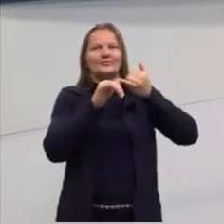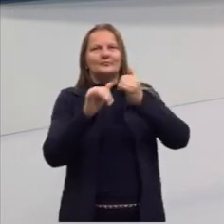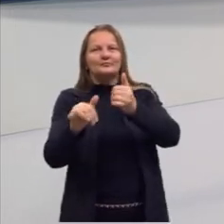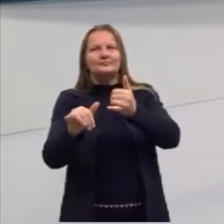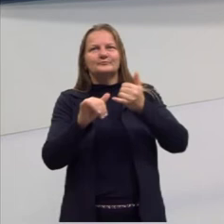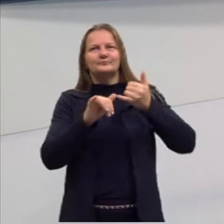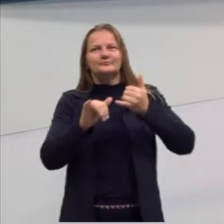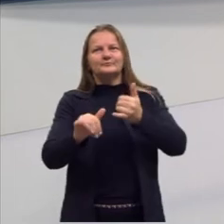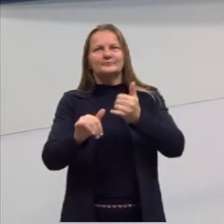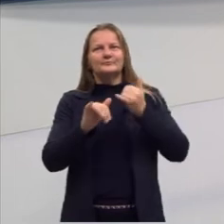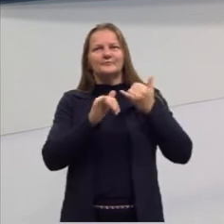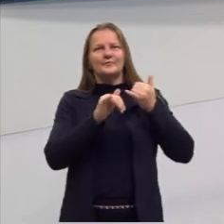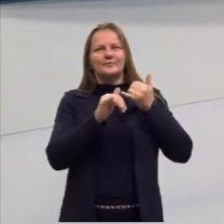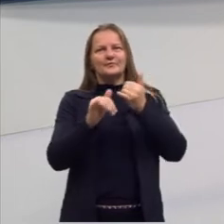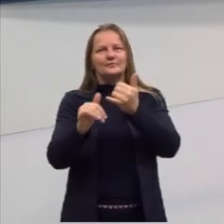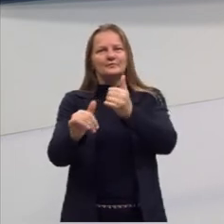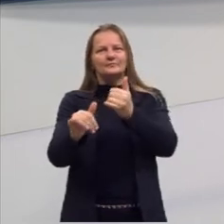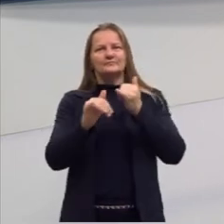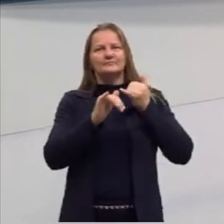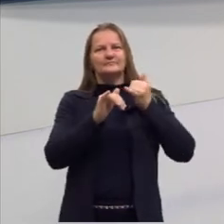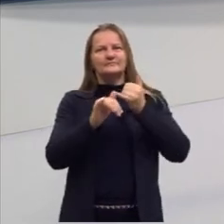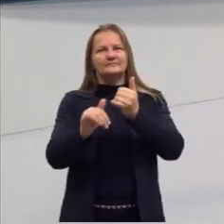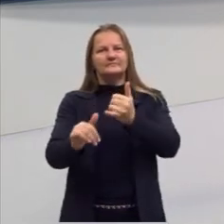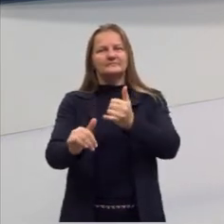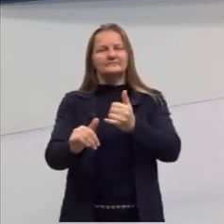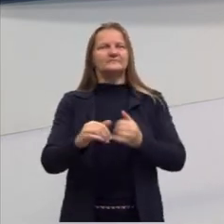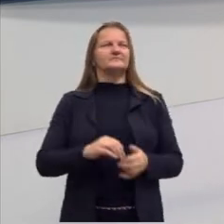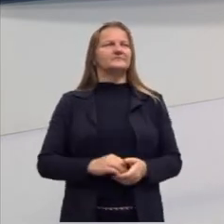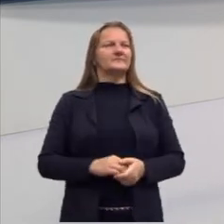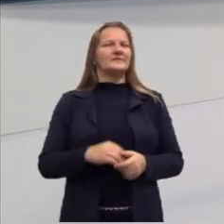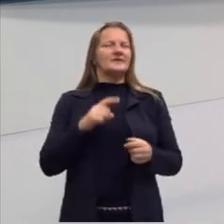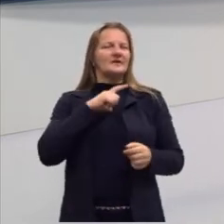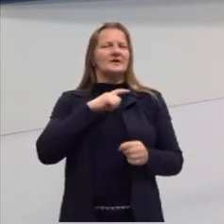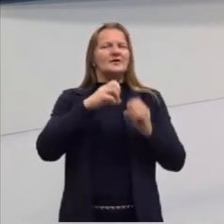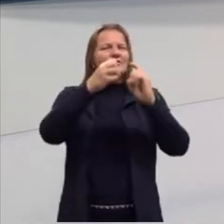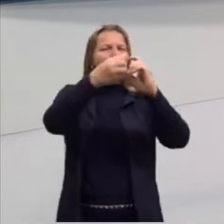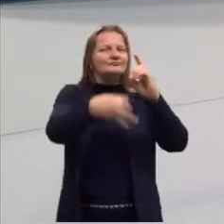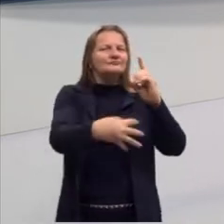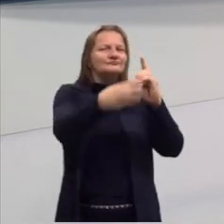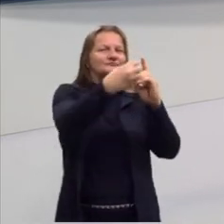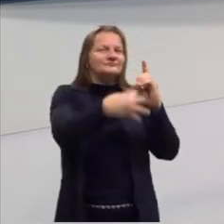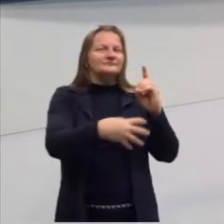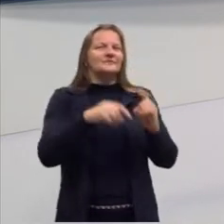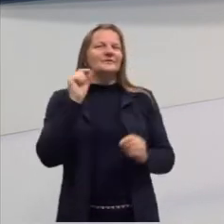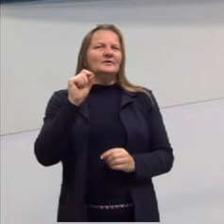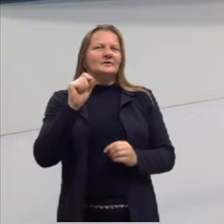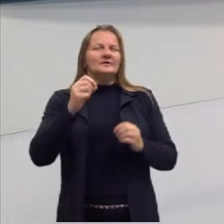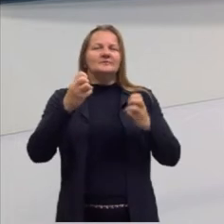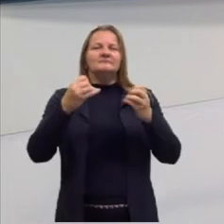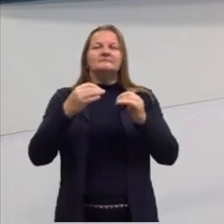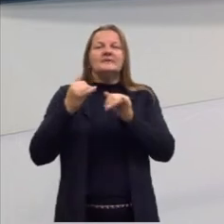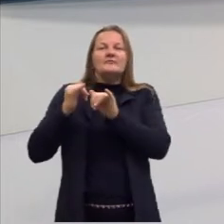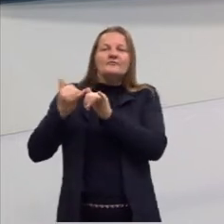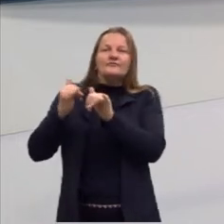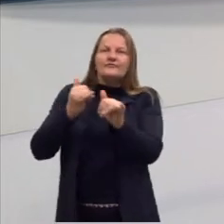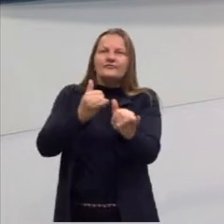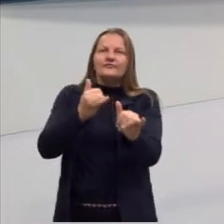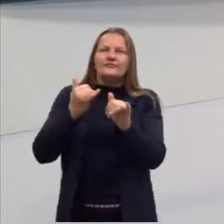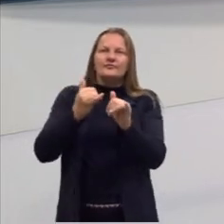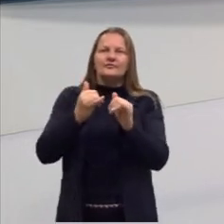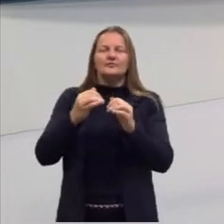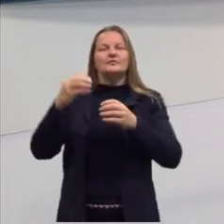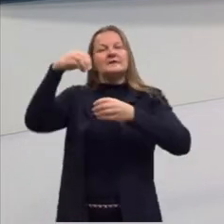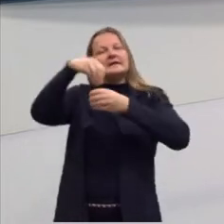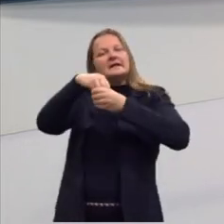Correntina a gente precisa entender o que que é corrente então a corrente elétrica é definida né como sendo o fluxo de